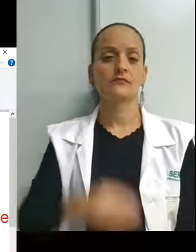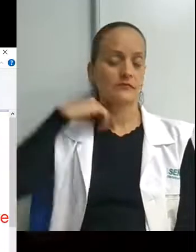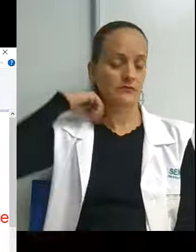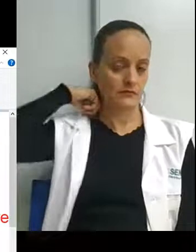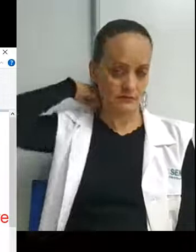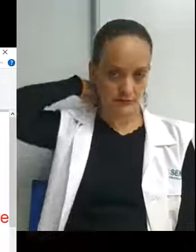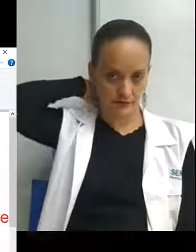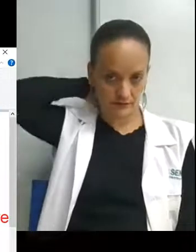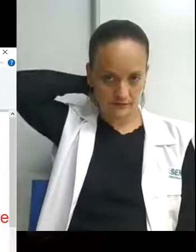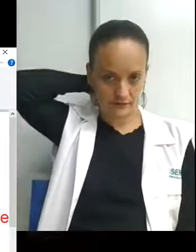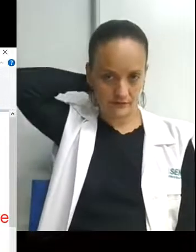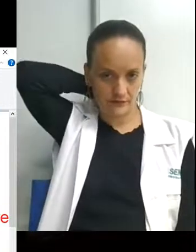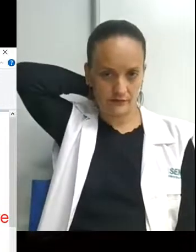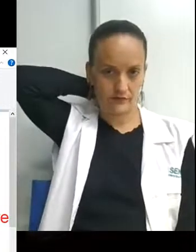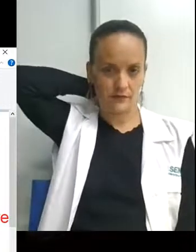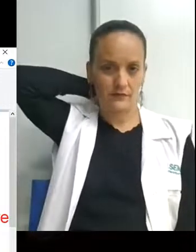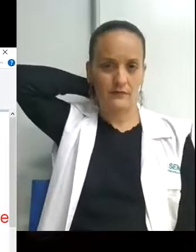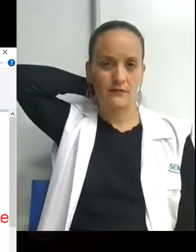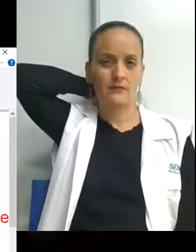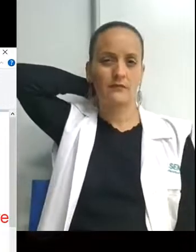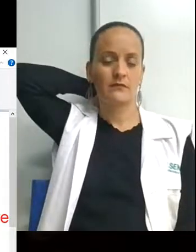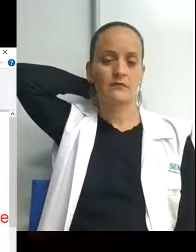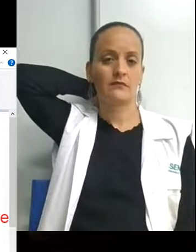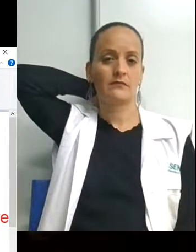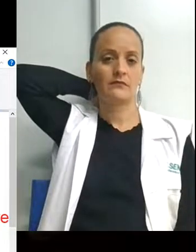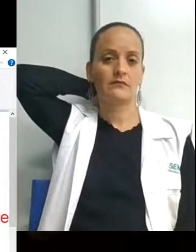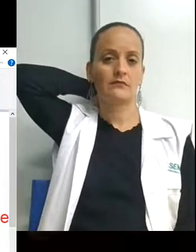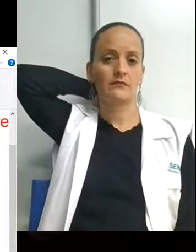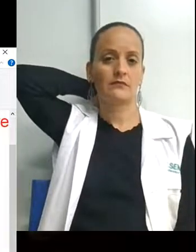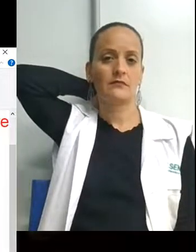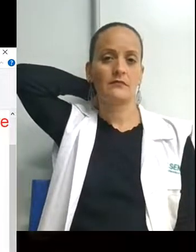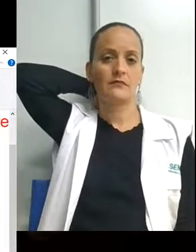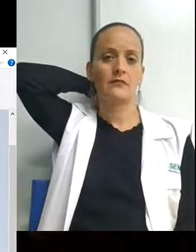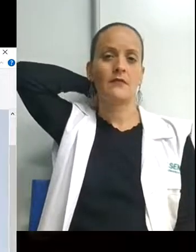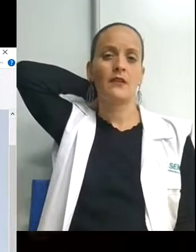Na verdade, a gente vai pegar os dois triângulos, né?